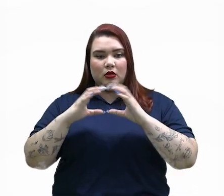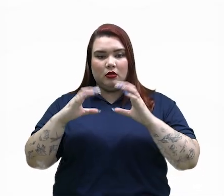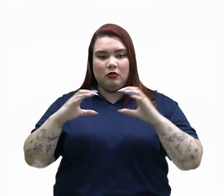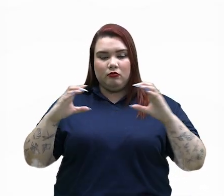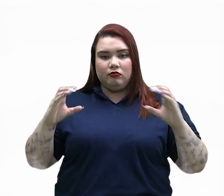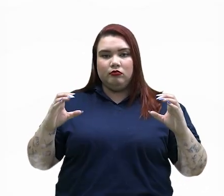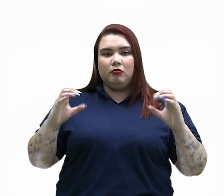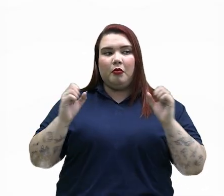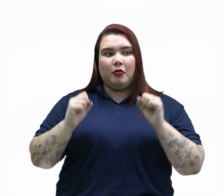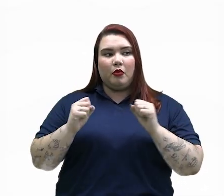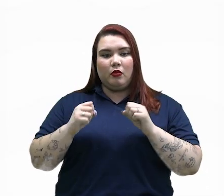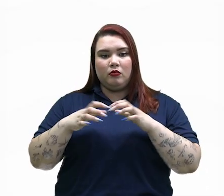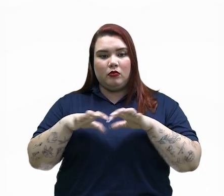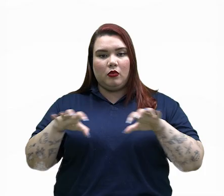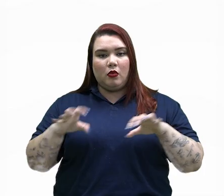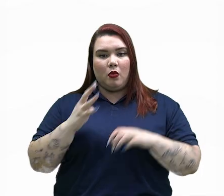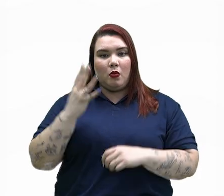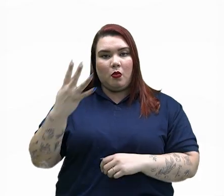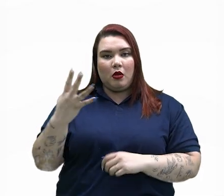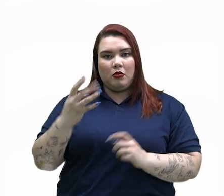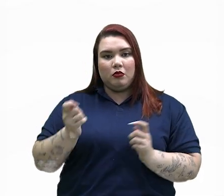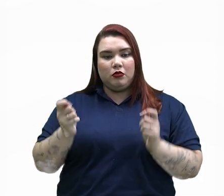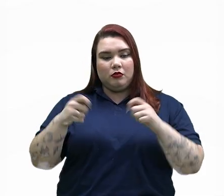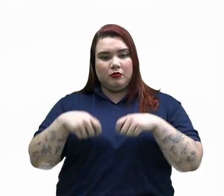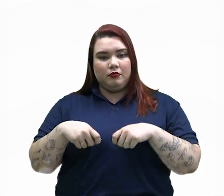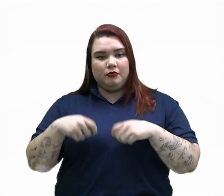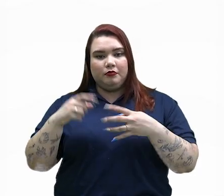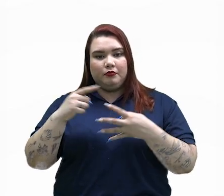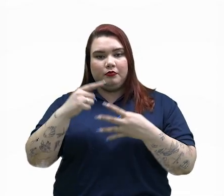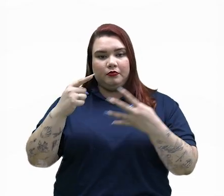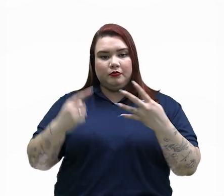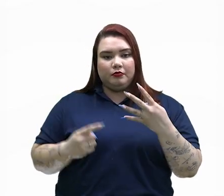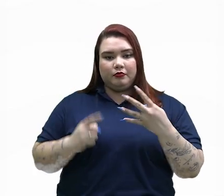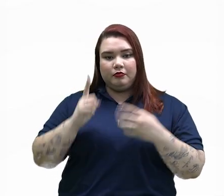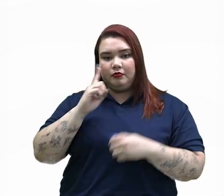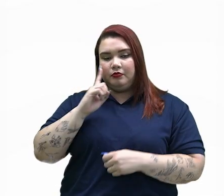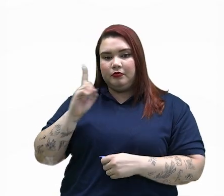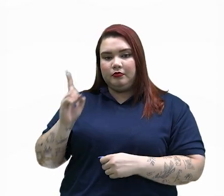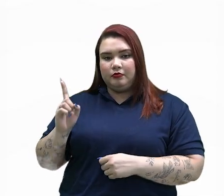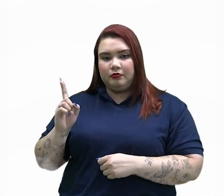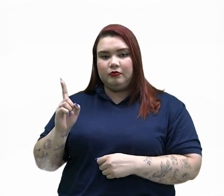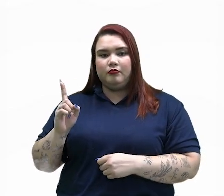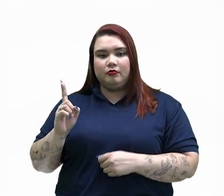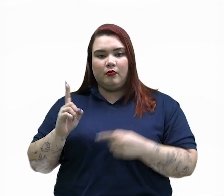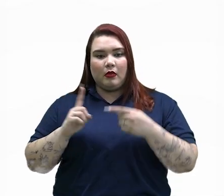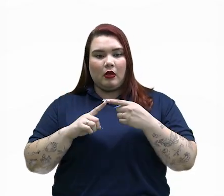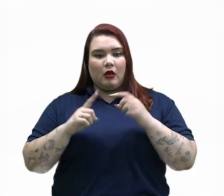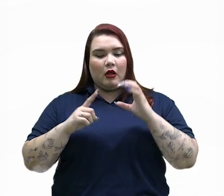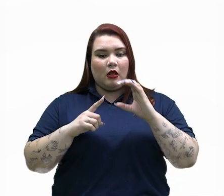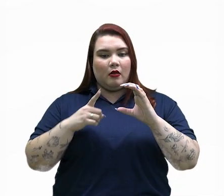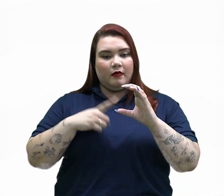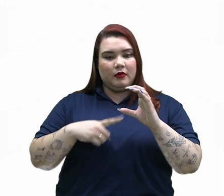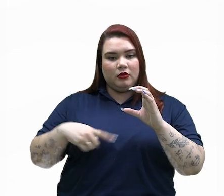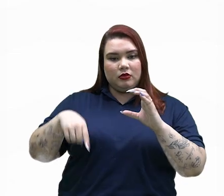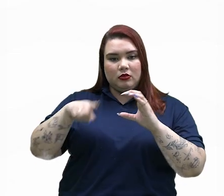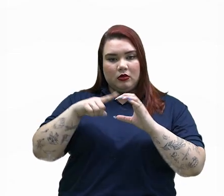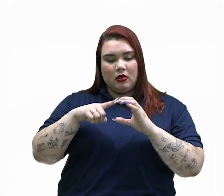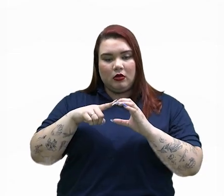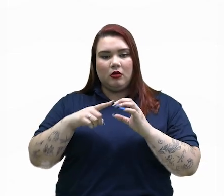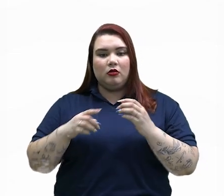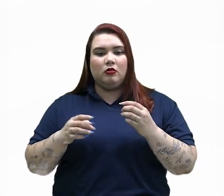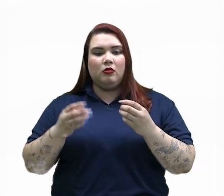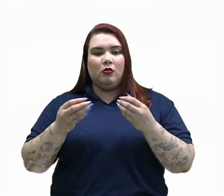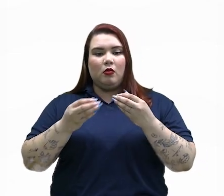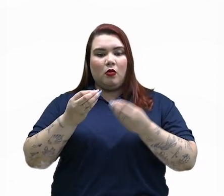gente pode dividir em 4 possibilidades, que são elas: fechamento da cadeia, a disposição